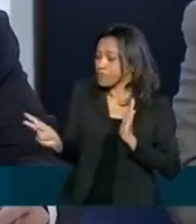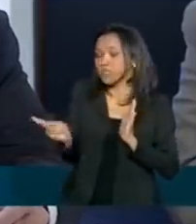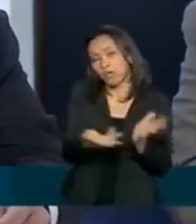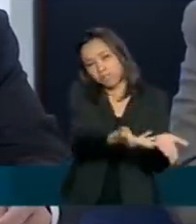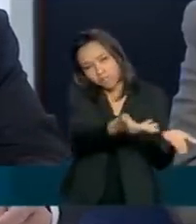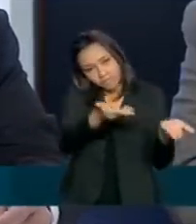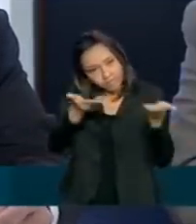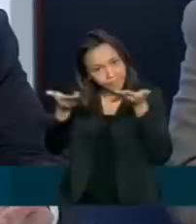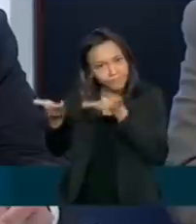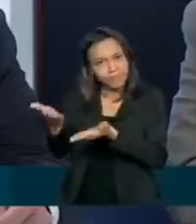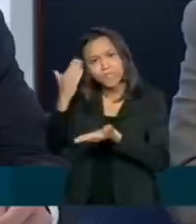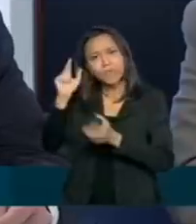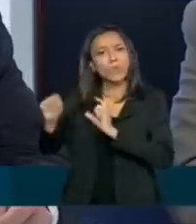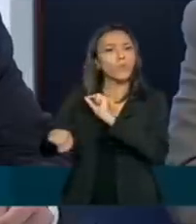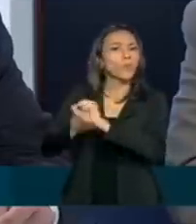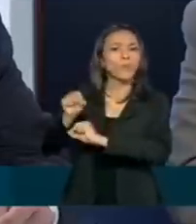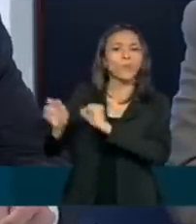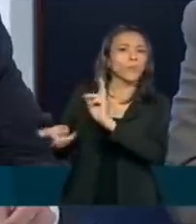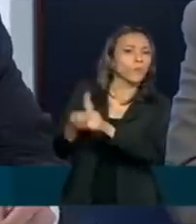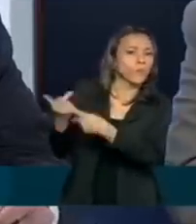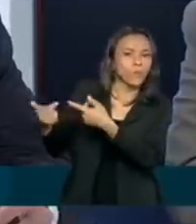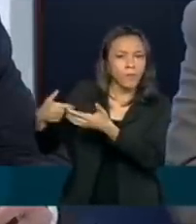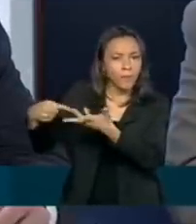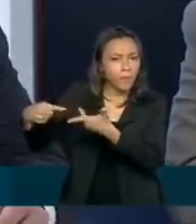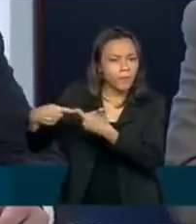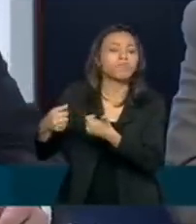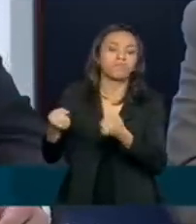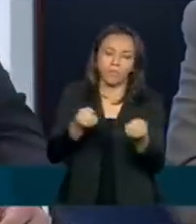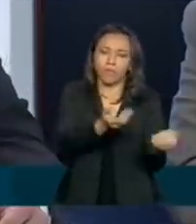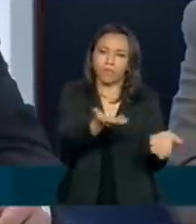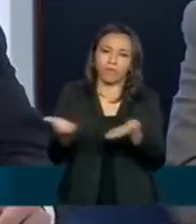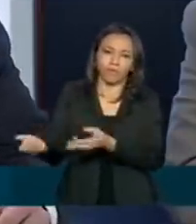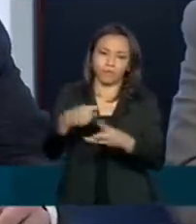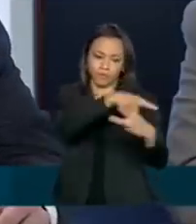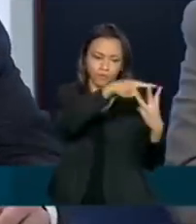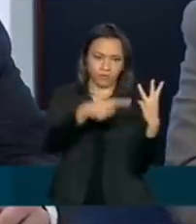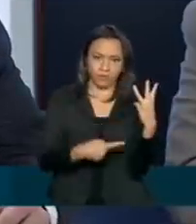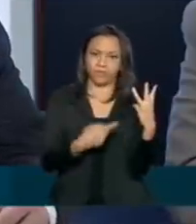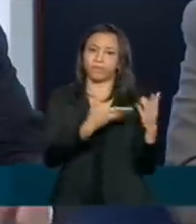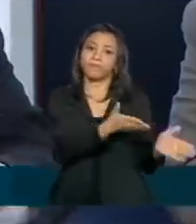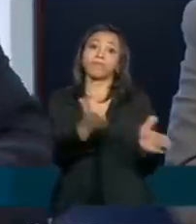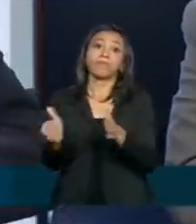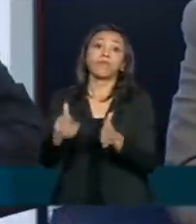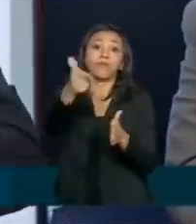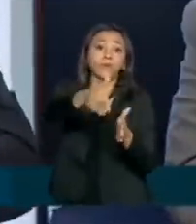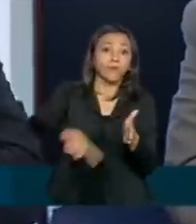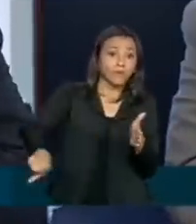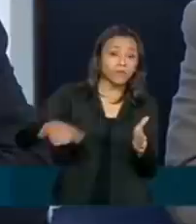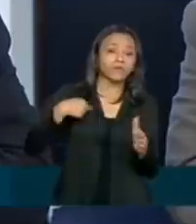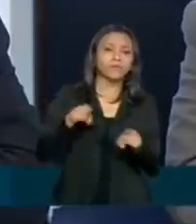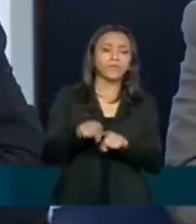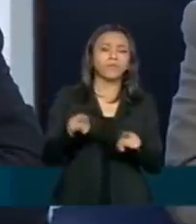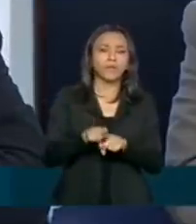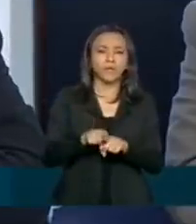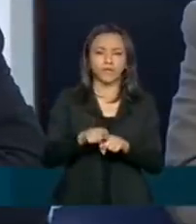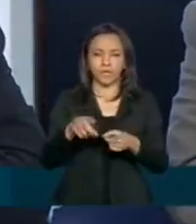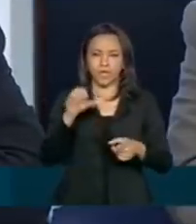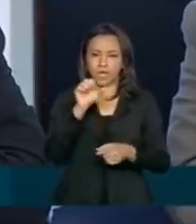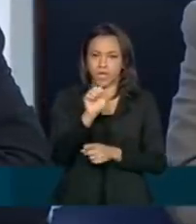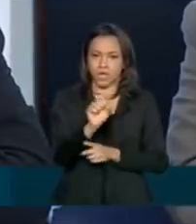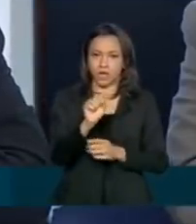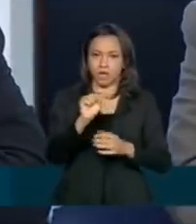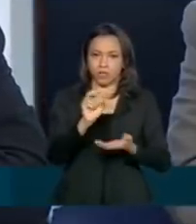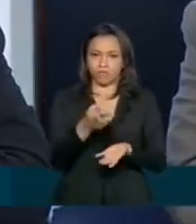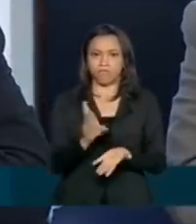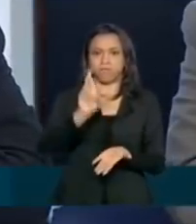controle. A segunda ideia é o reforço das nossas superintendências, é recriá-las de uma